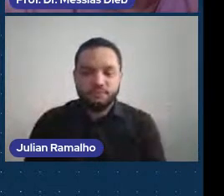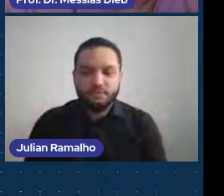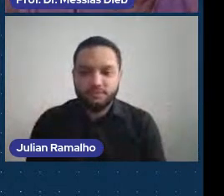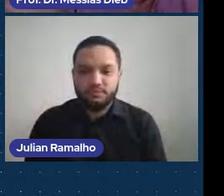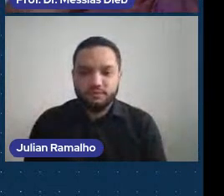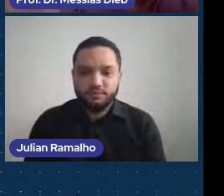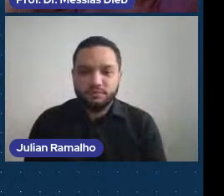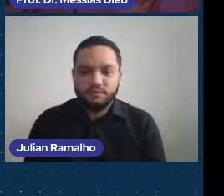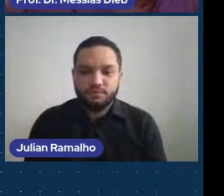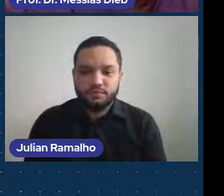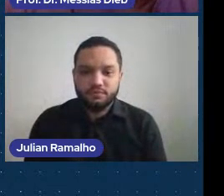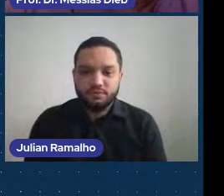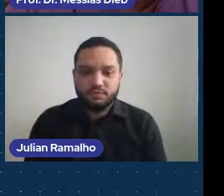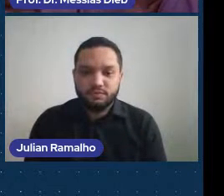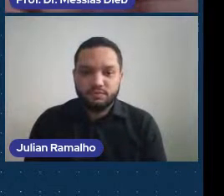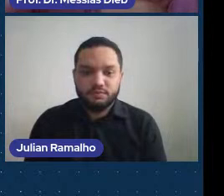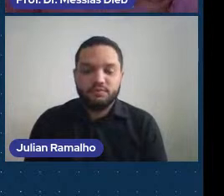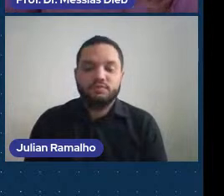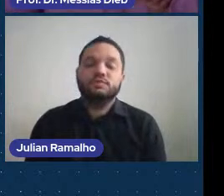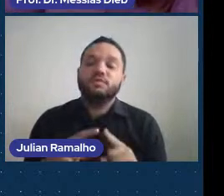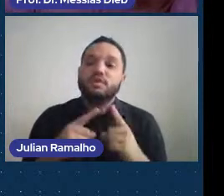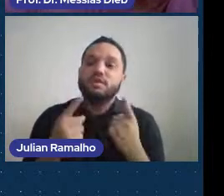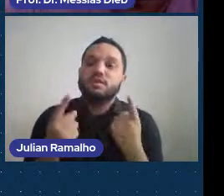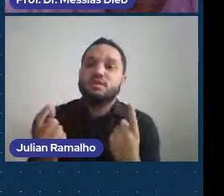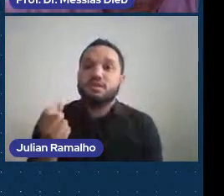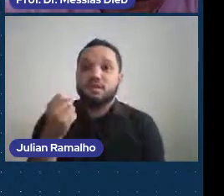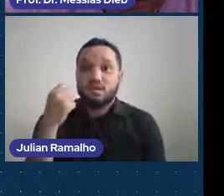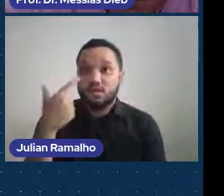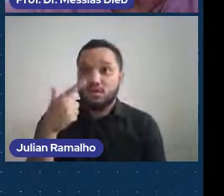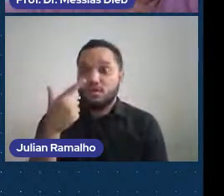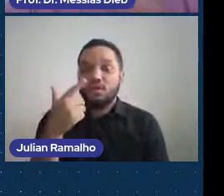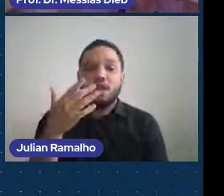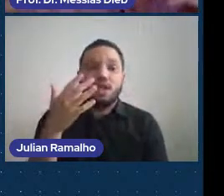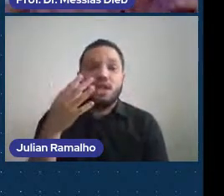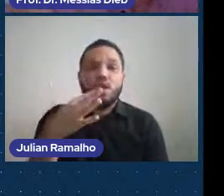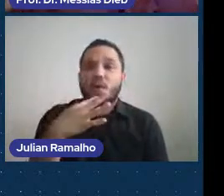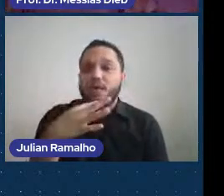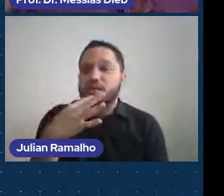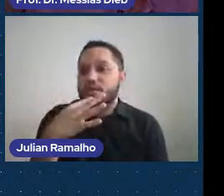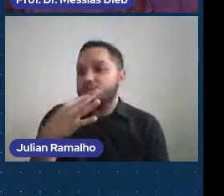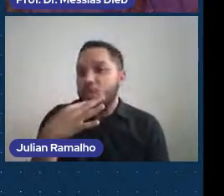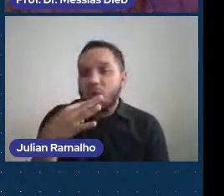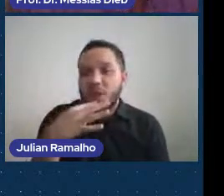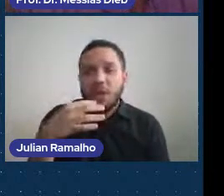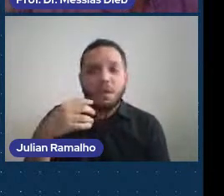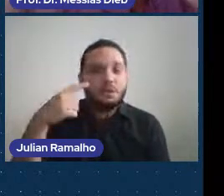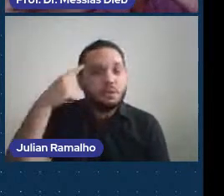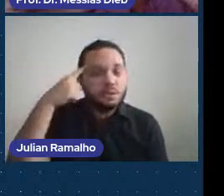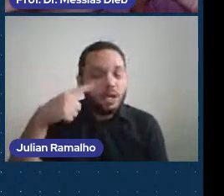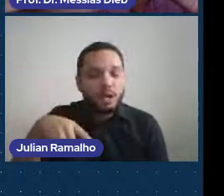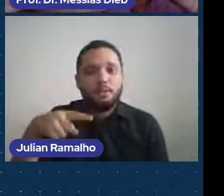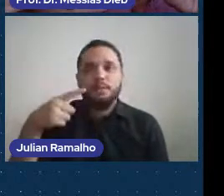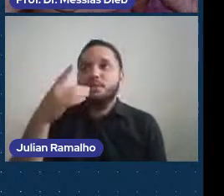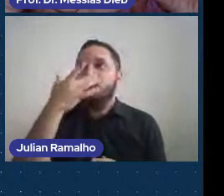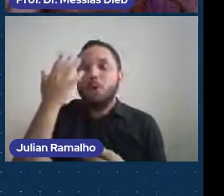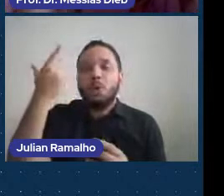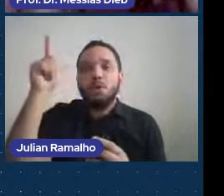não tem ainda esse conhecimento, a gente busca um parceiro mais experiente. Mas eu não posso dizer para